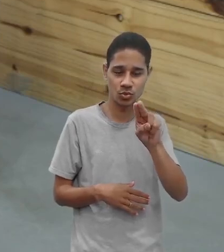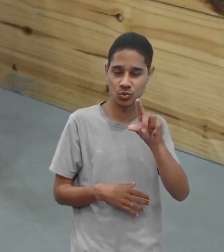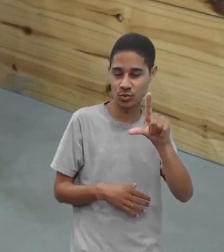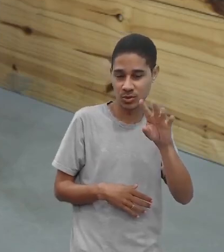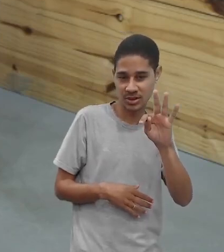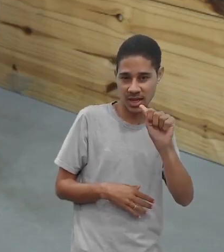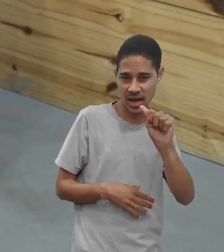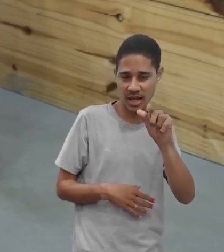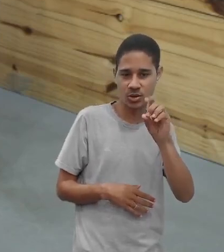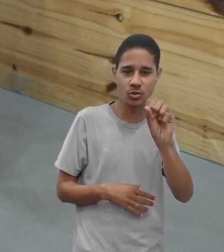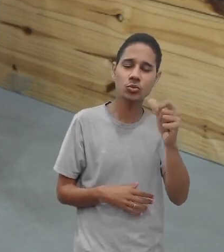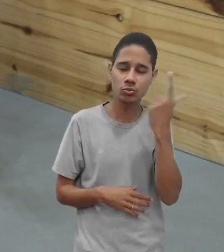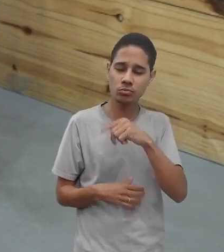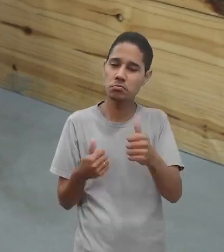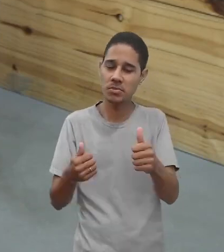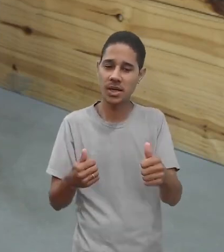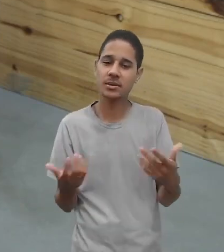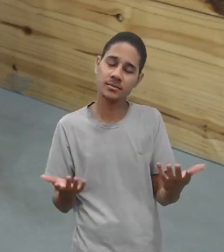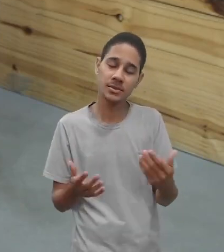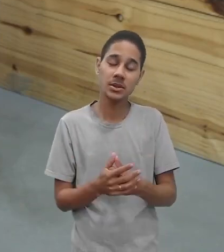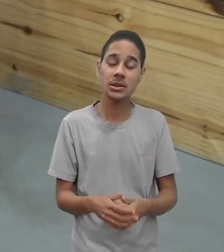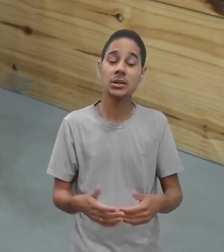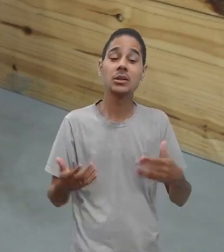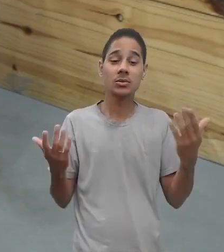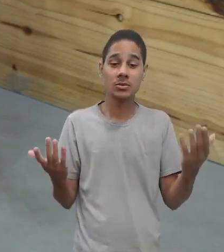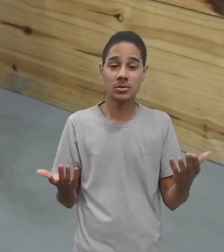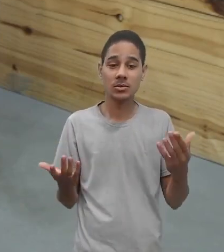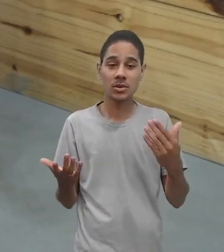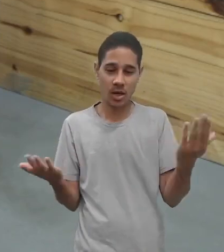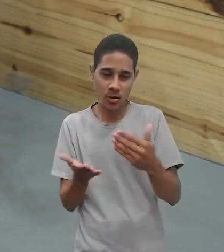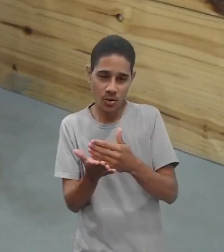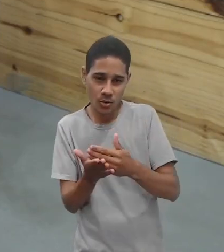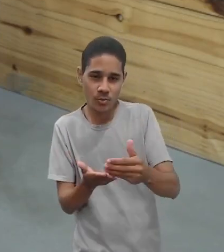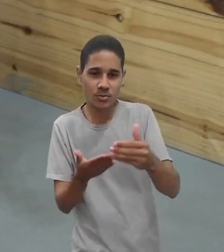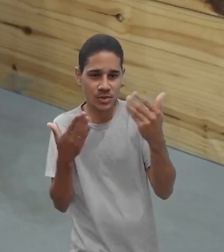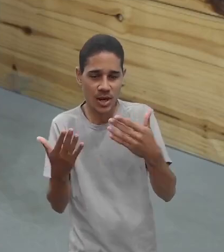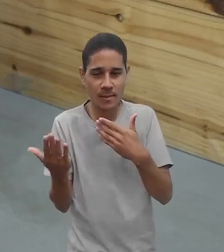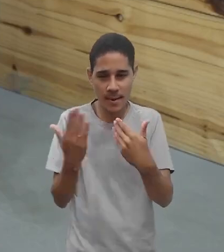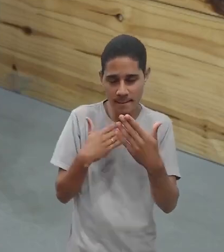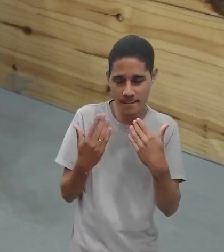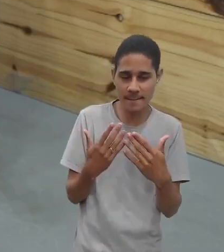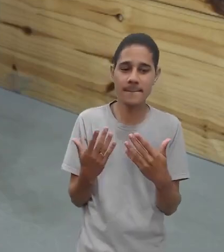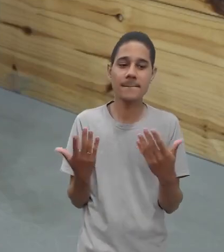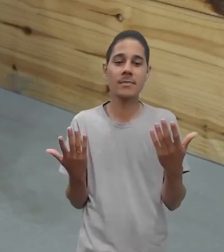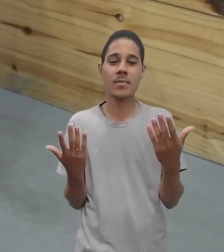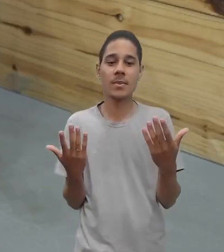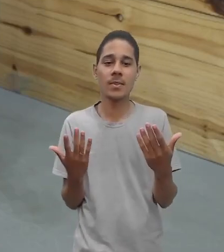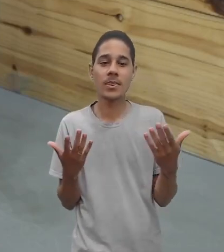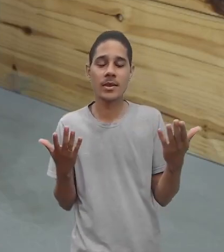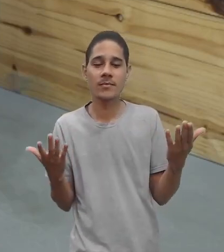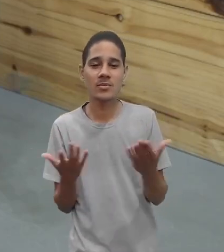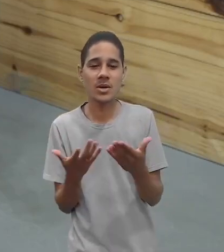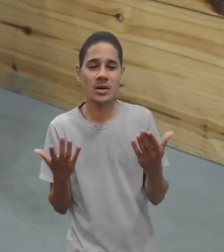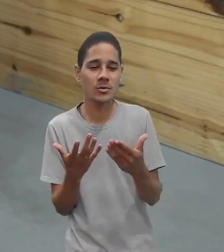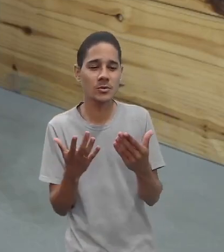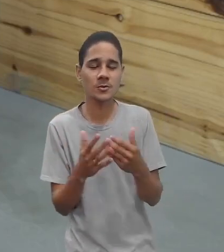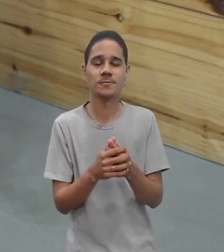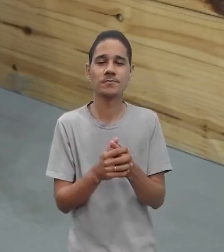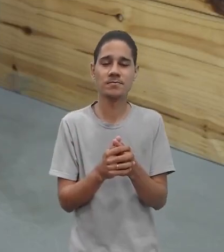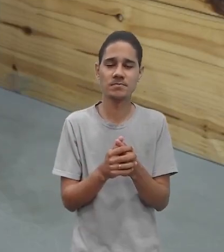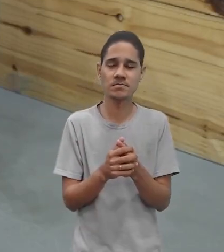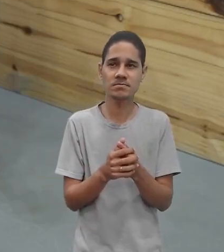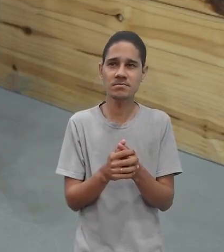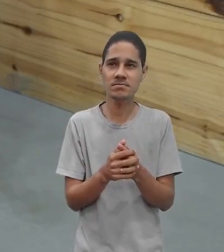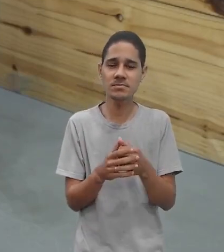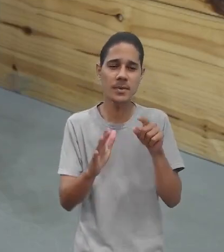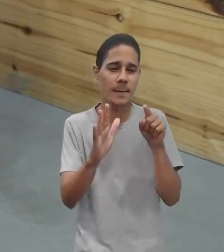trazendo resultados. Pois bem, então a partir dessa introdução, a gente já começou o bate-papo, né, Cris? A gente queria tocar em algo que eu acho que é aquela pergunta do